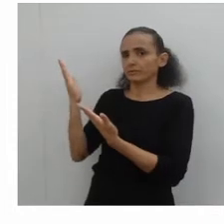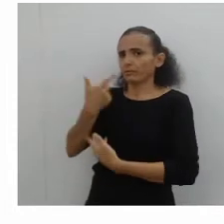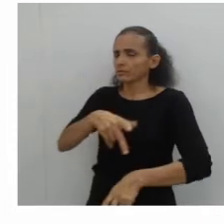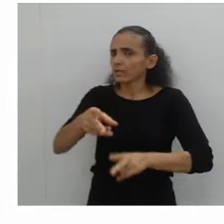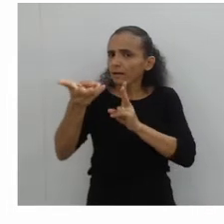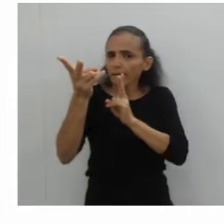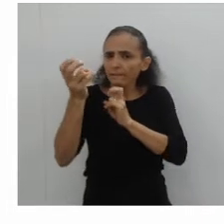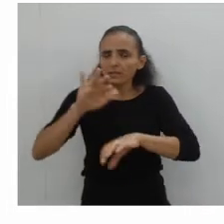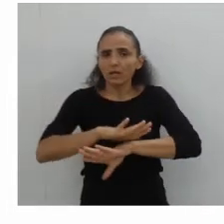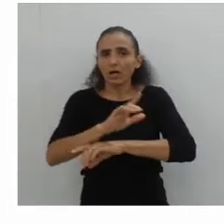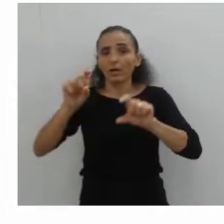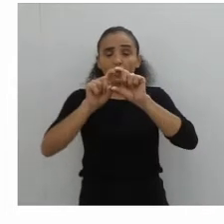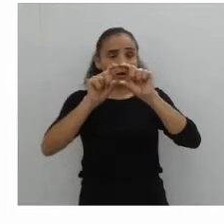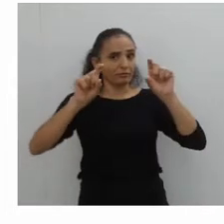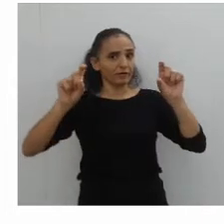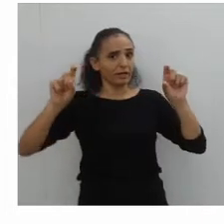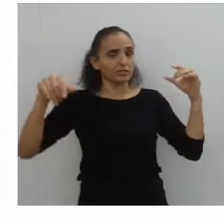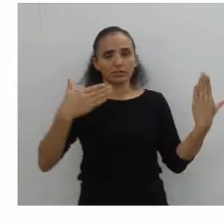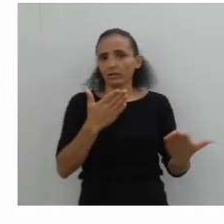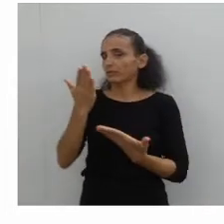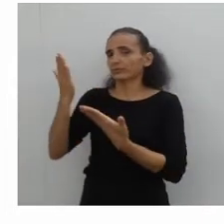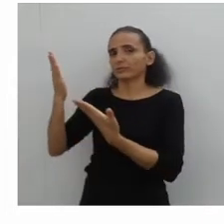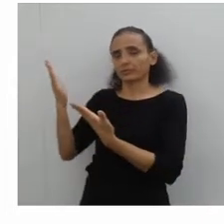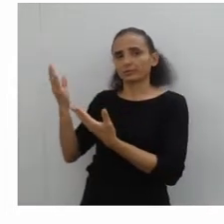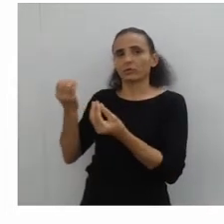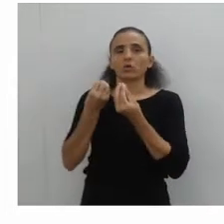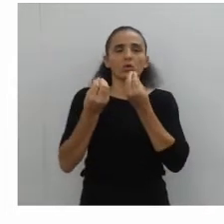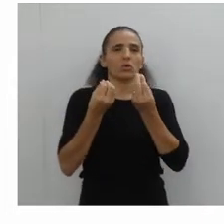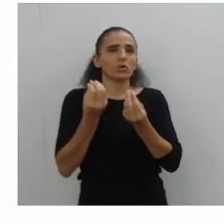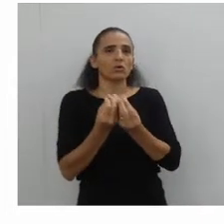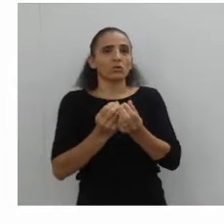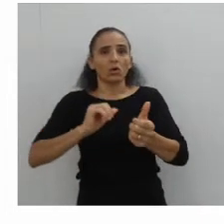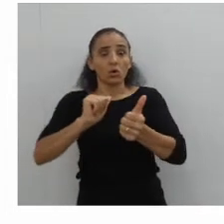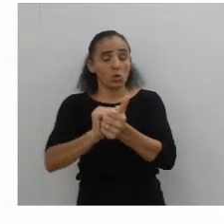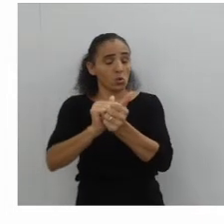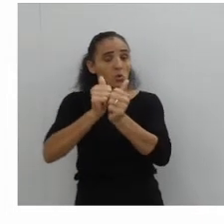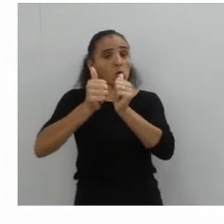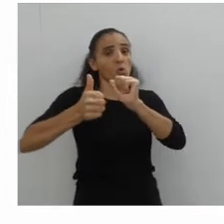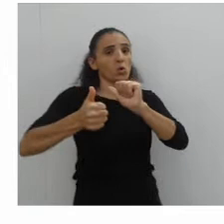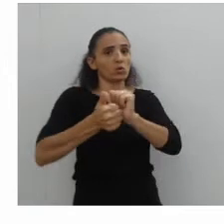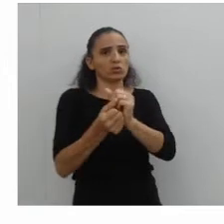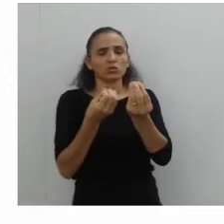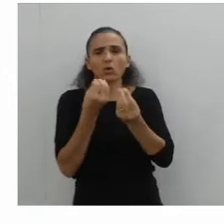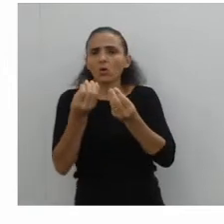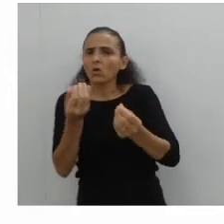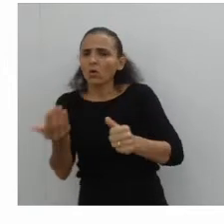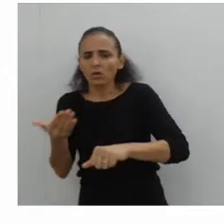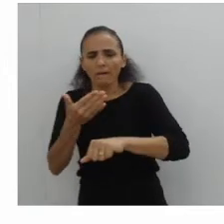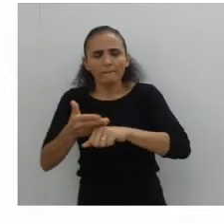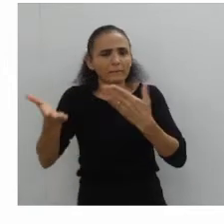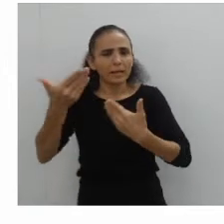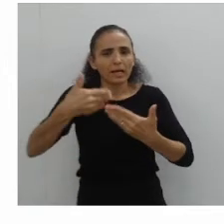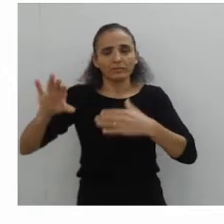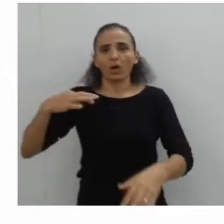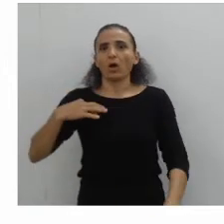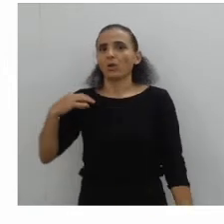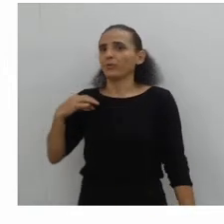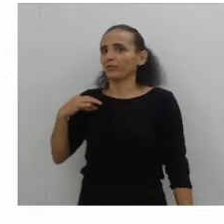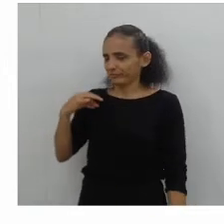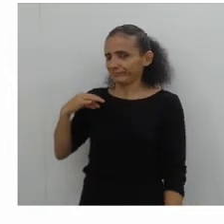a última frase que está aí na tua tela. Olha só. Ela diz assim: o jogo é uma atividade livre e